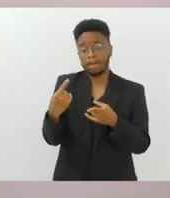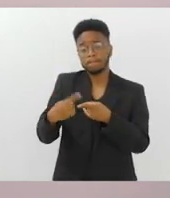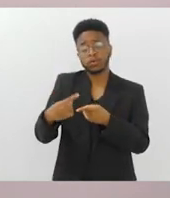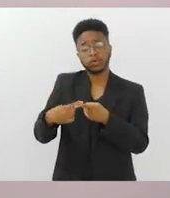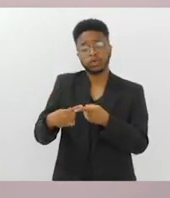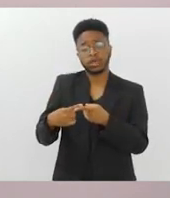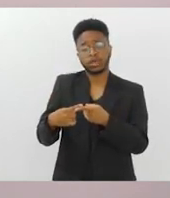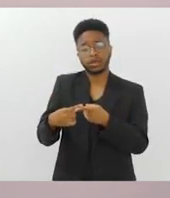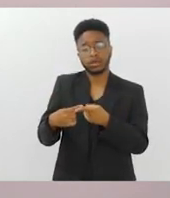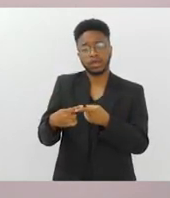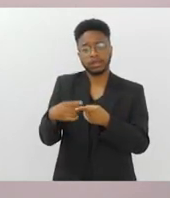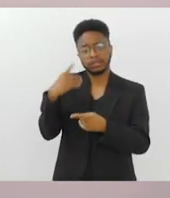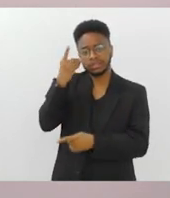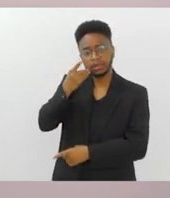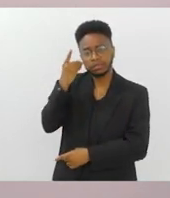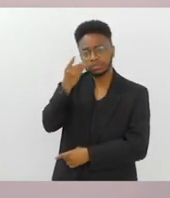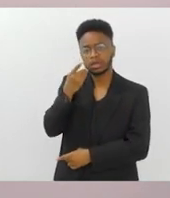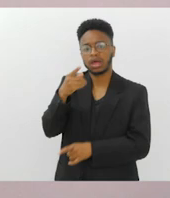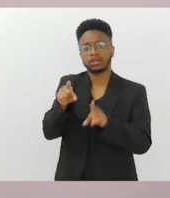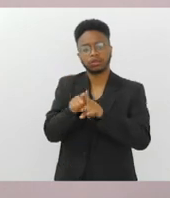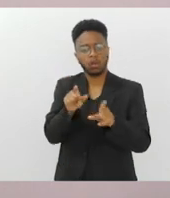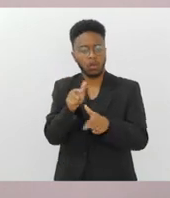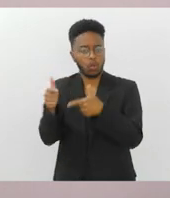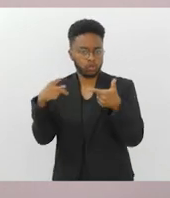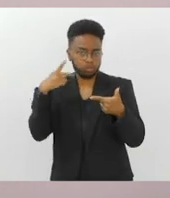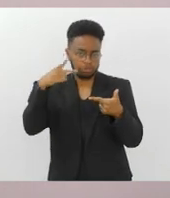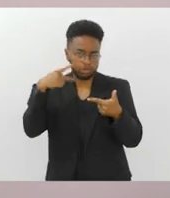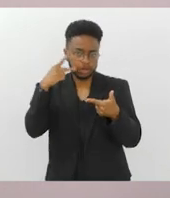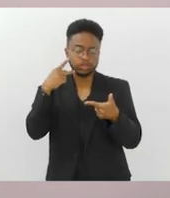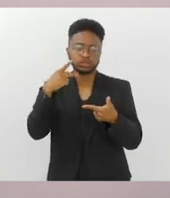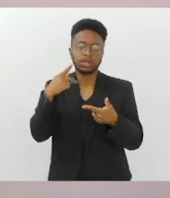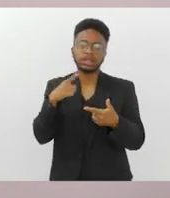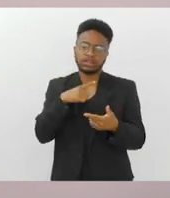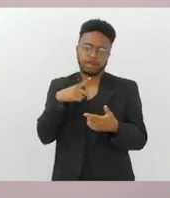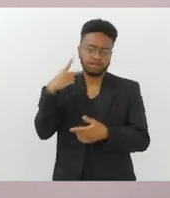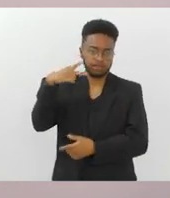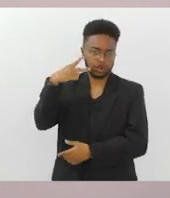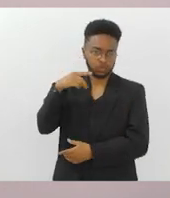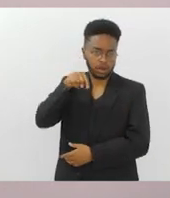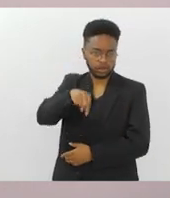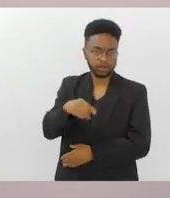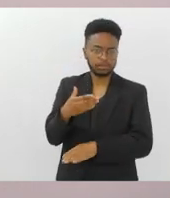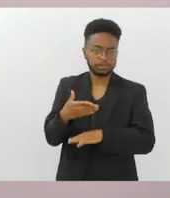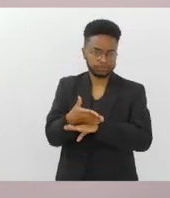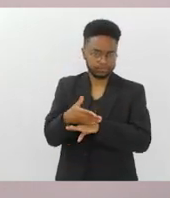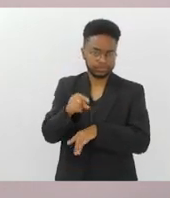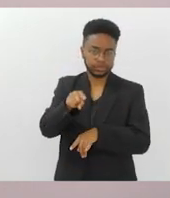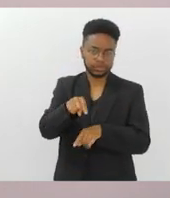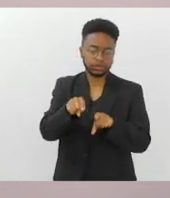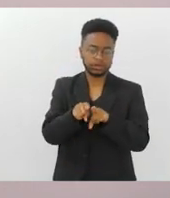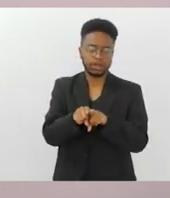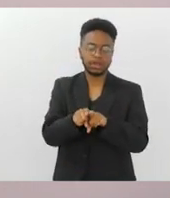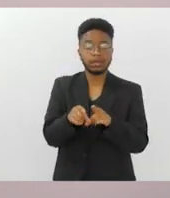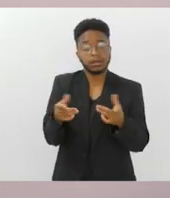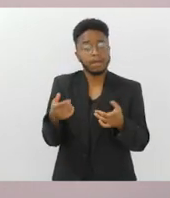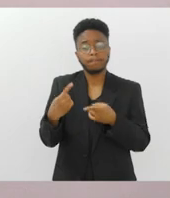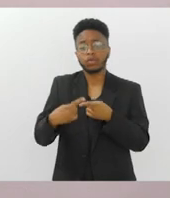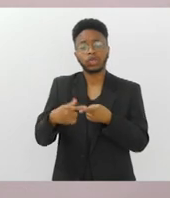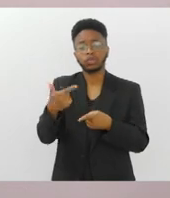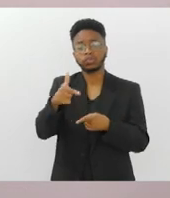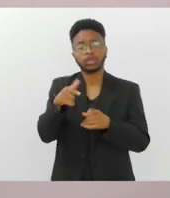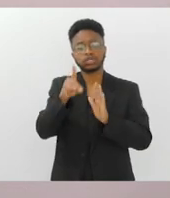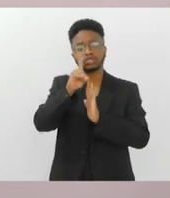as deputadas parlamentares, né? A gente está aqui com uma vereadora, também não dispor da